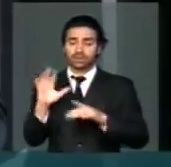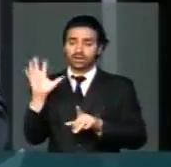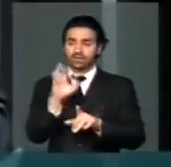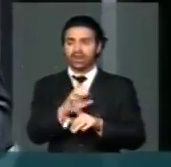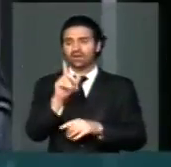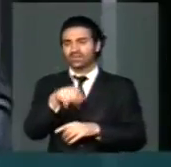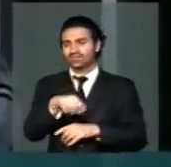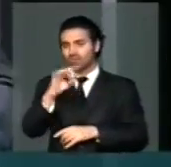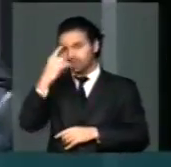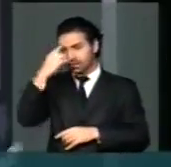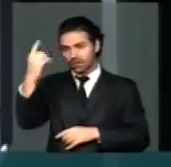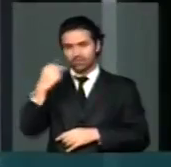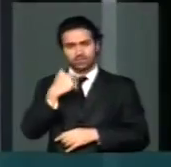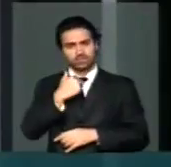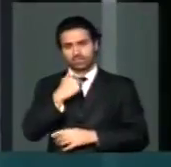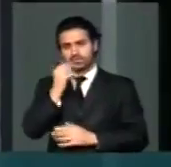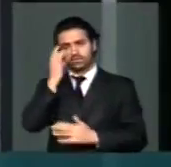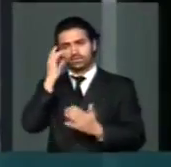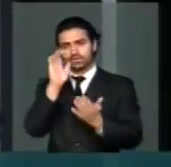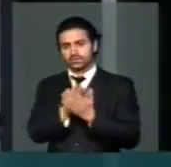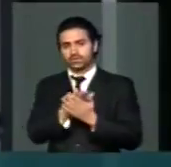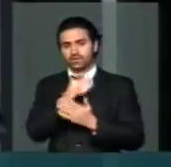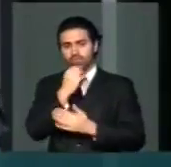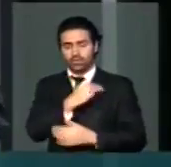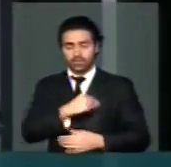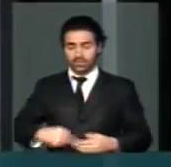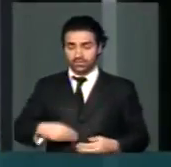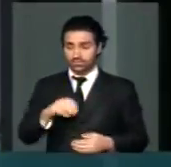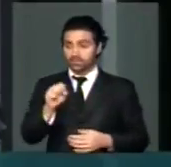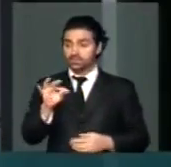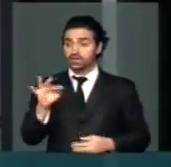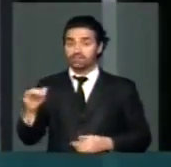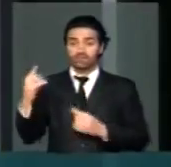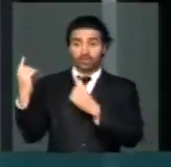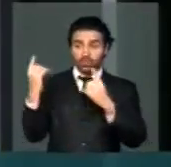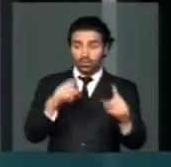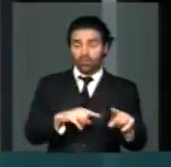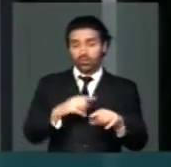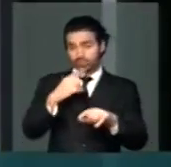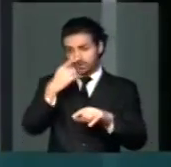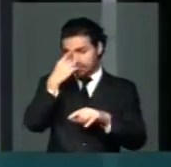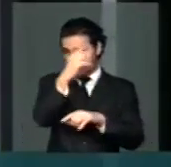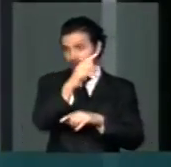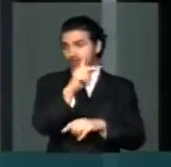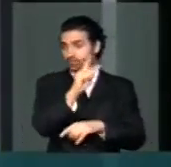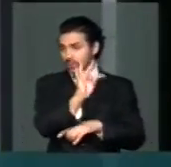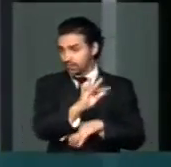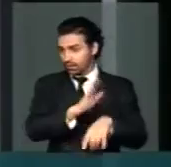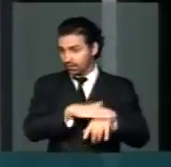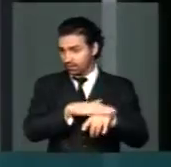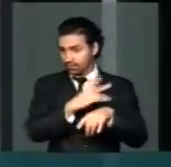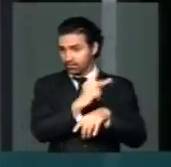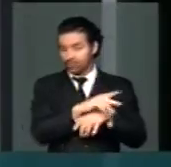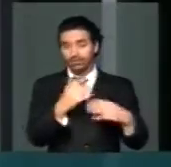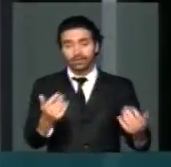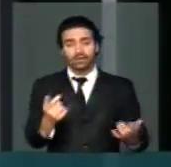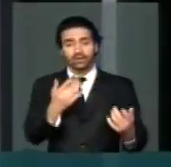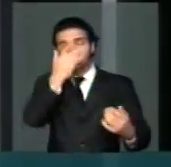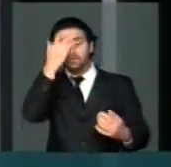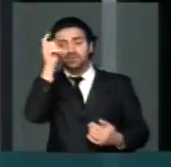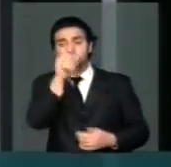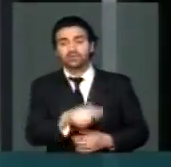pessoal. Quando o ministro do STF se posiciona contra o interesse ideológico do PT, vem um